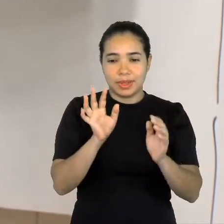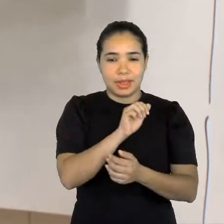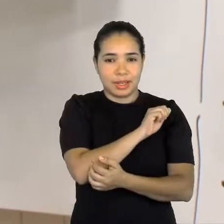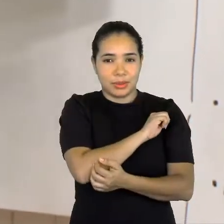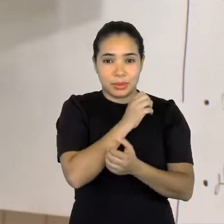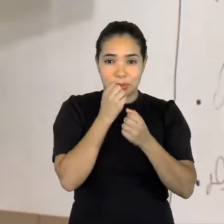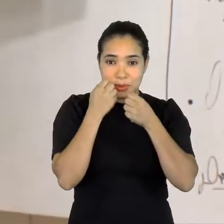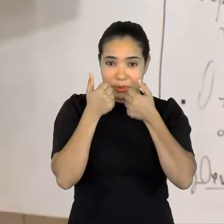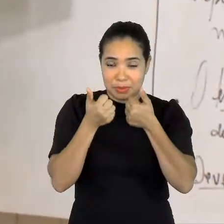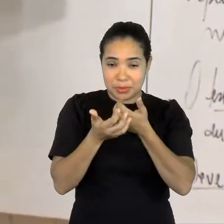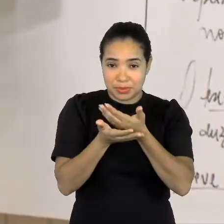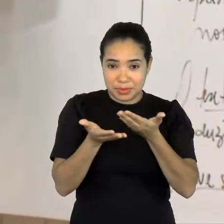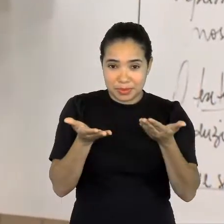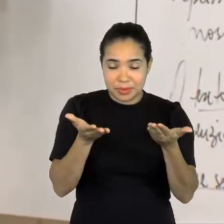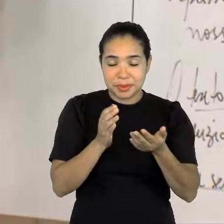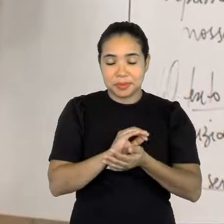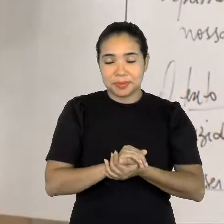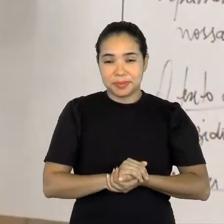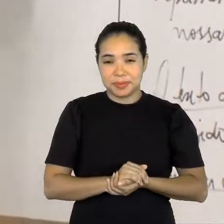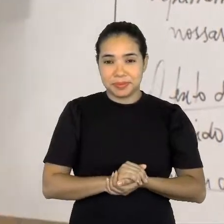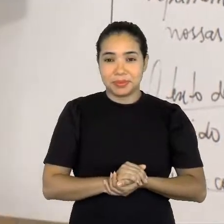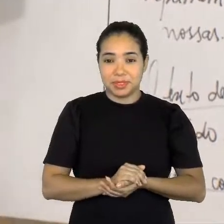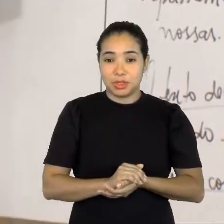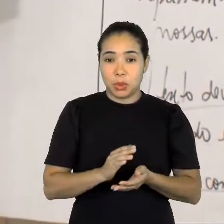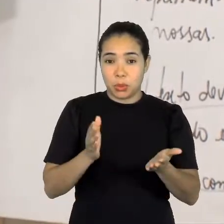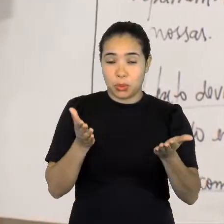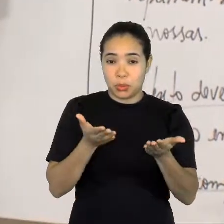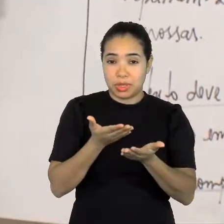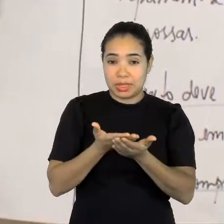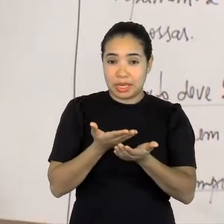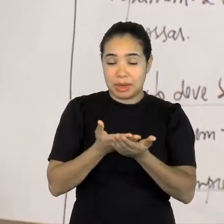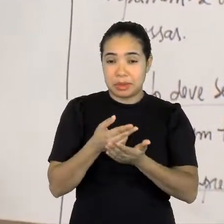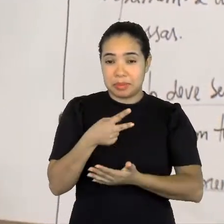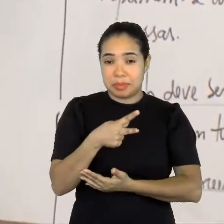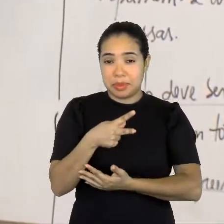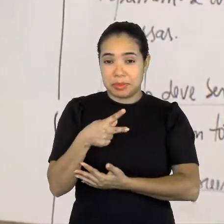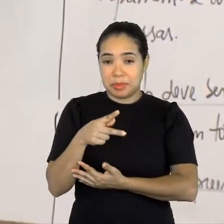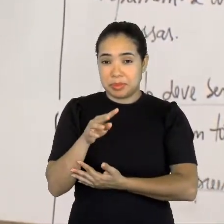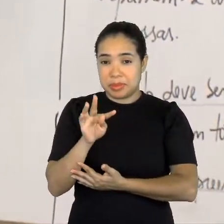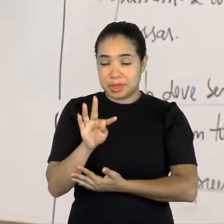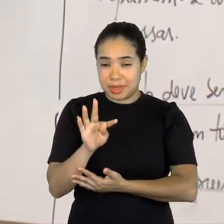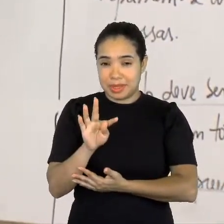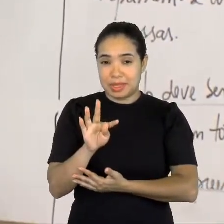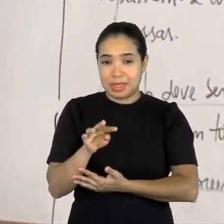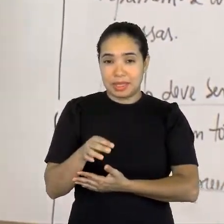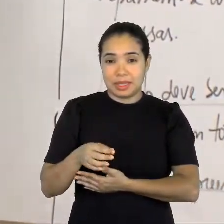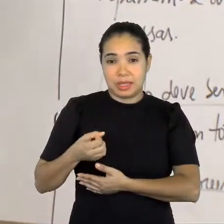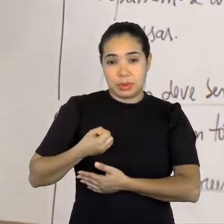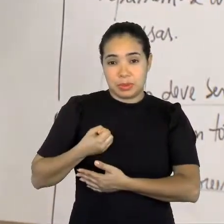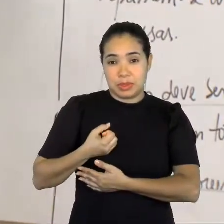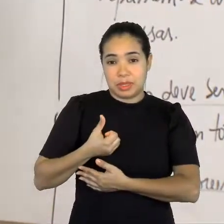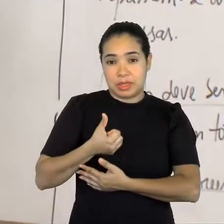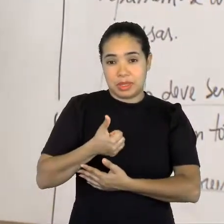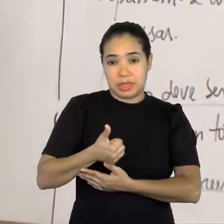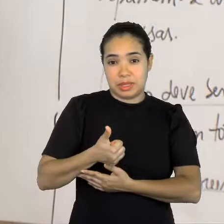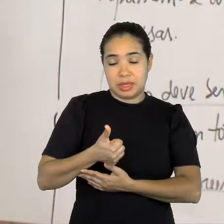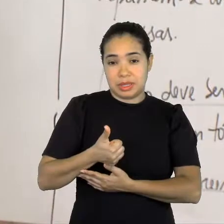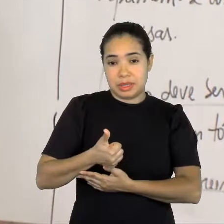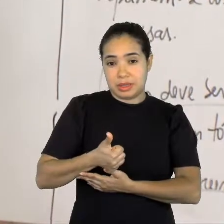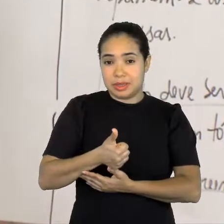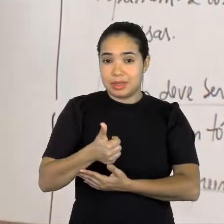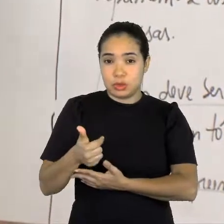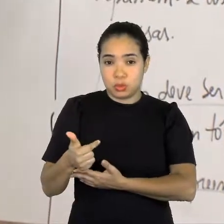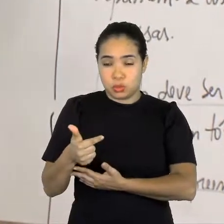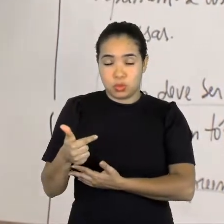estudantes, tudo bem com vocês? Hoje a nossa aula é de PPT, a nossa 12ª aula, tá? De